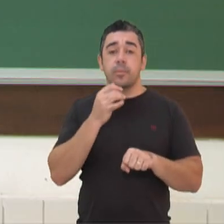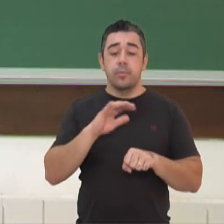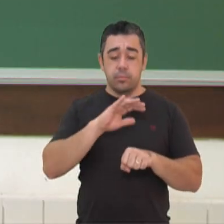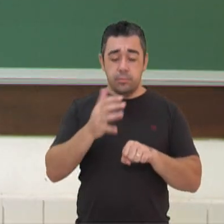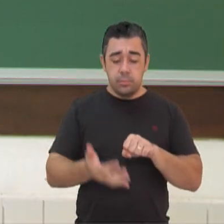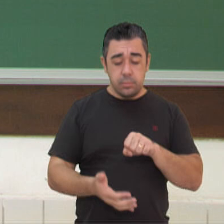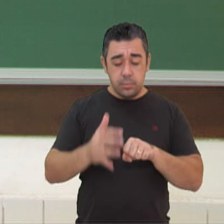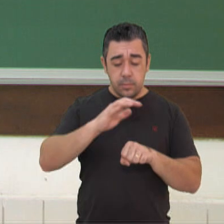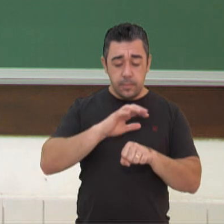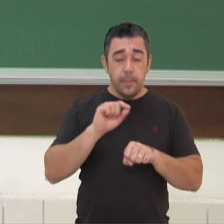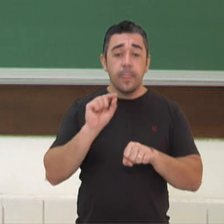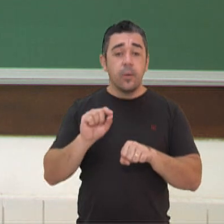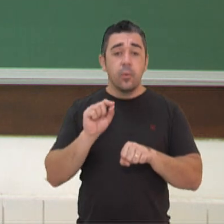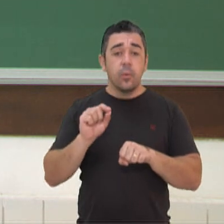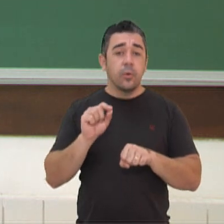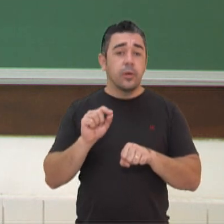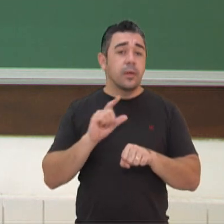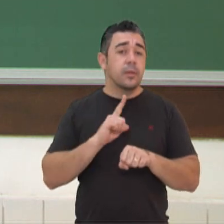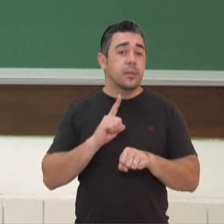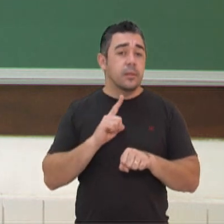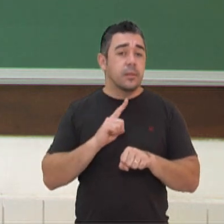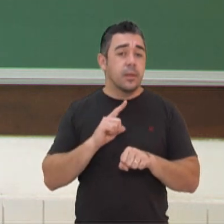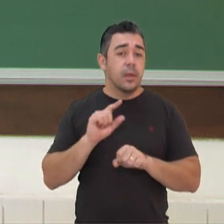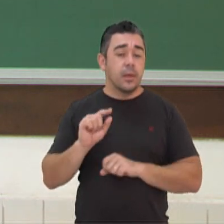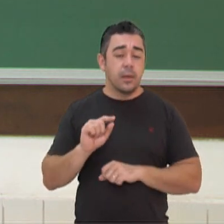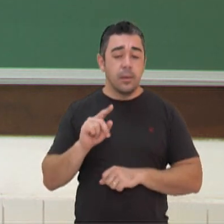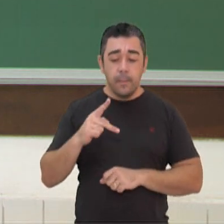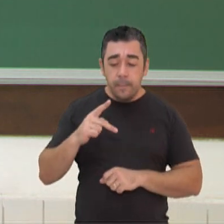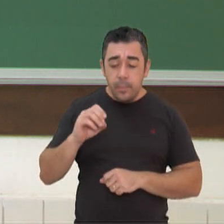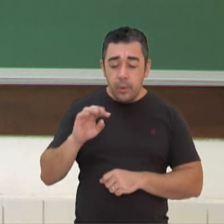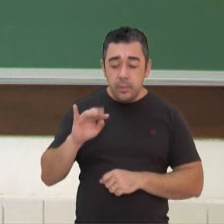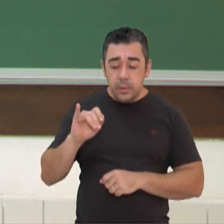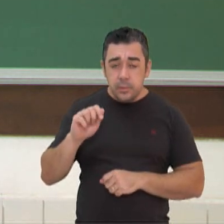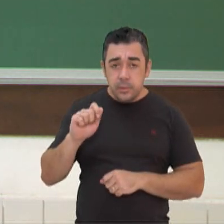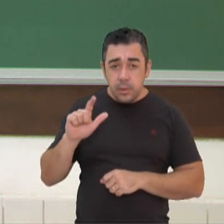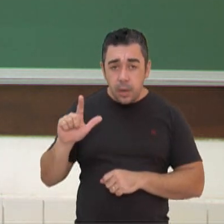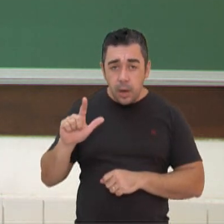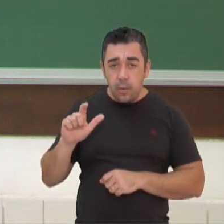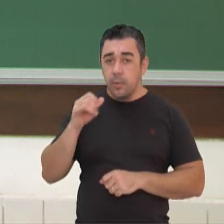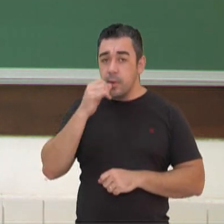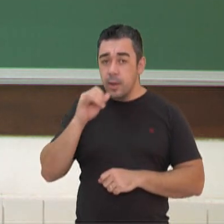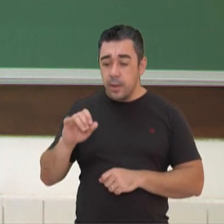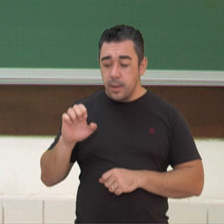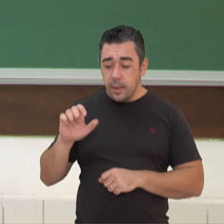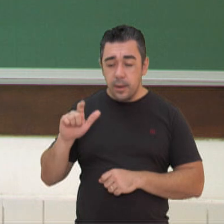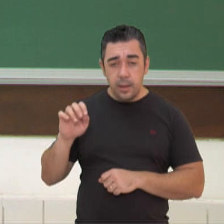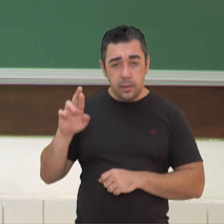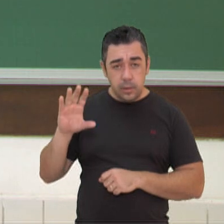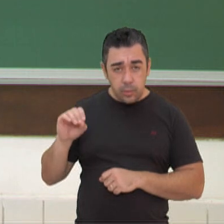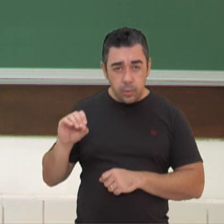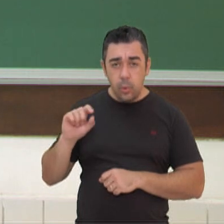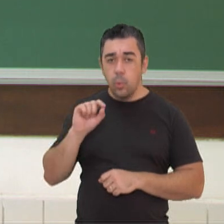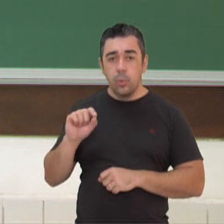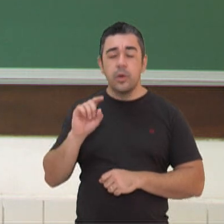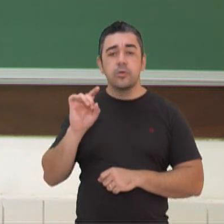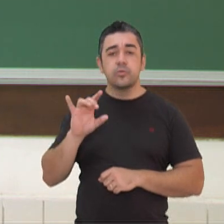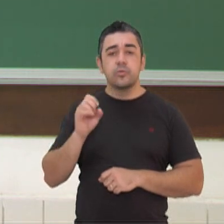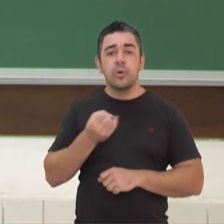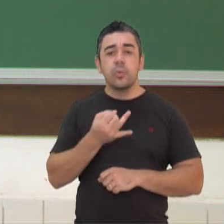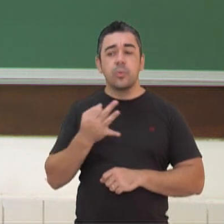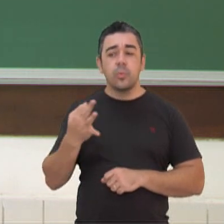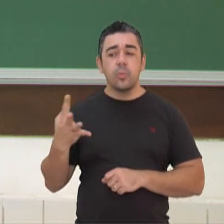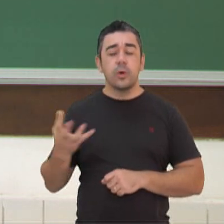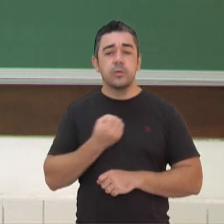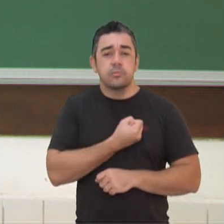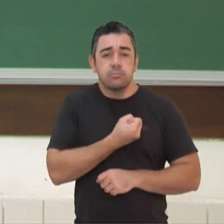uma informação complementar chamada potencial elétrico, que é agora uma grandeza somente escalar, né?